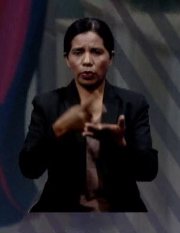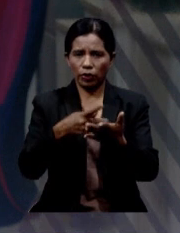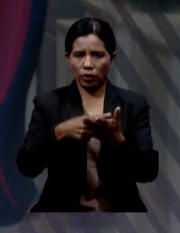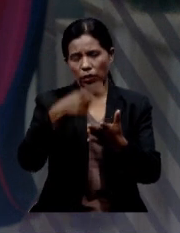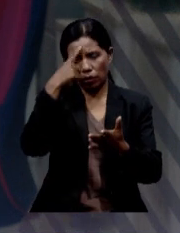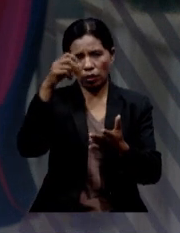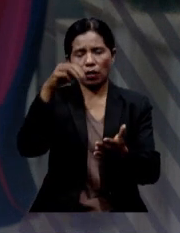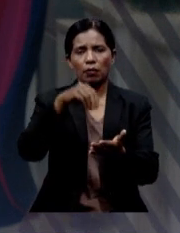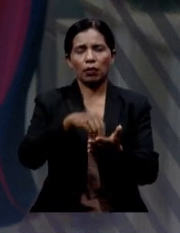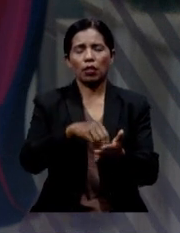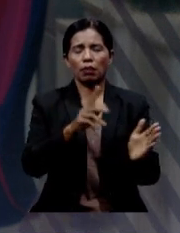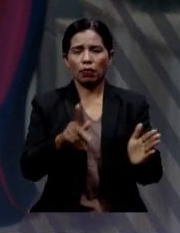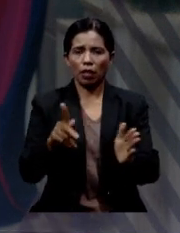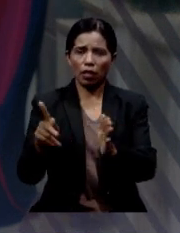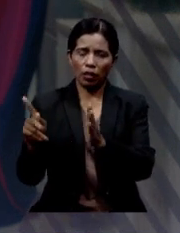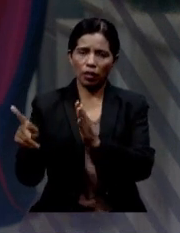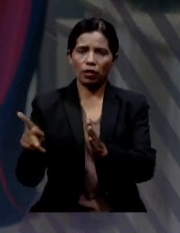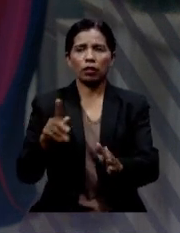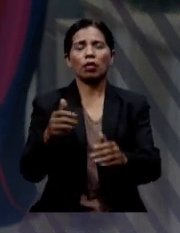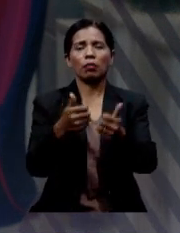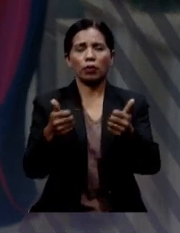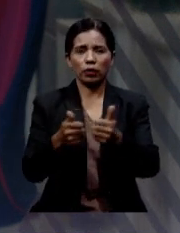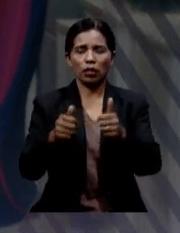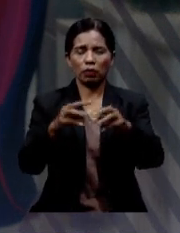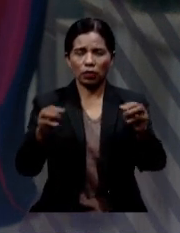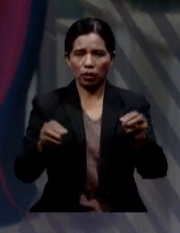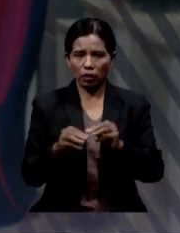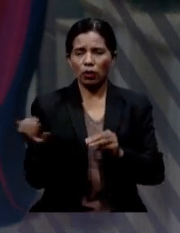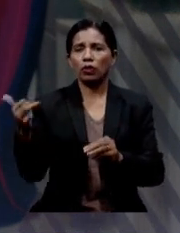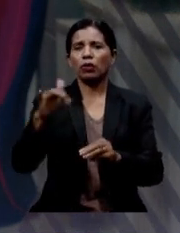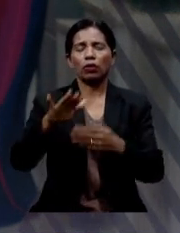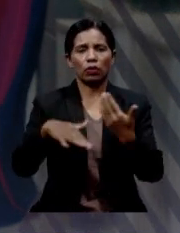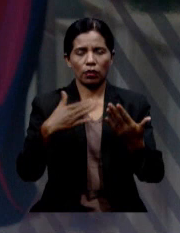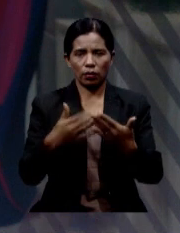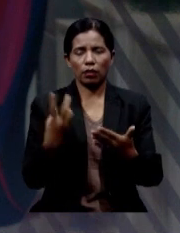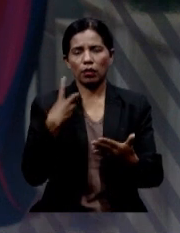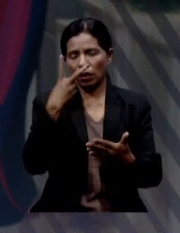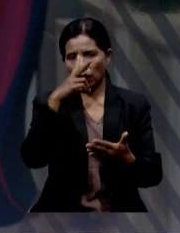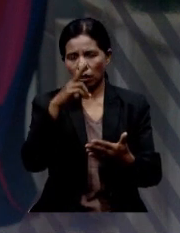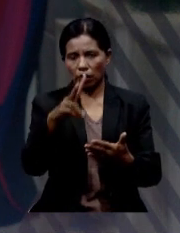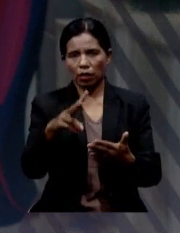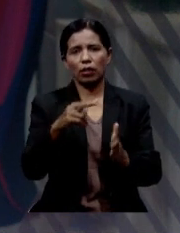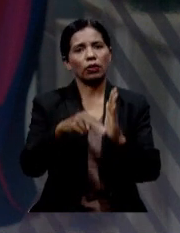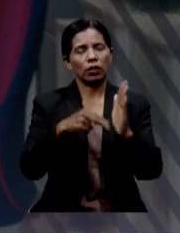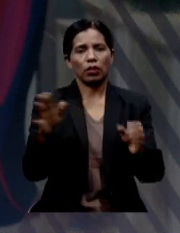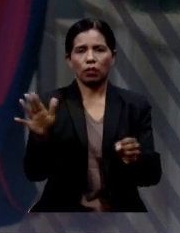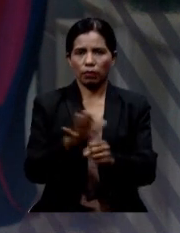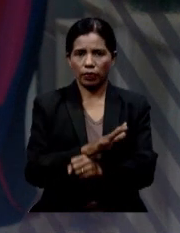ia plano halo expansão ba posto administrativo sira. Tirmai, ita acompanha notícia completo.